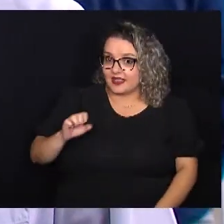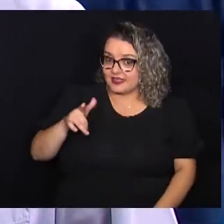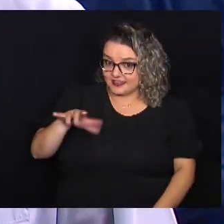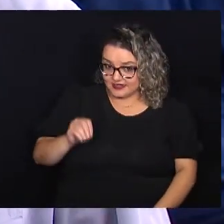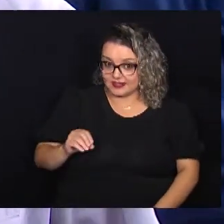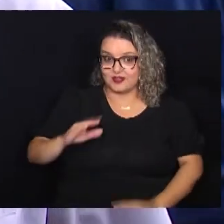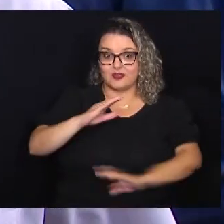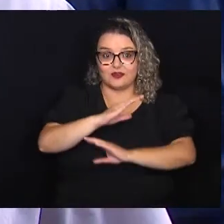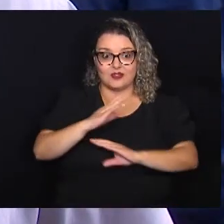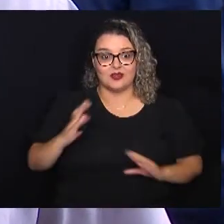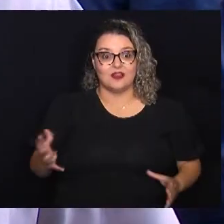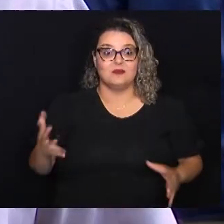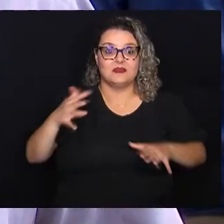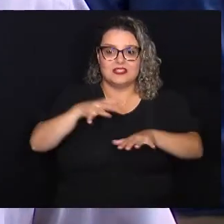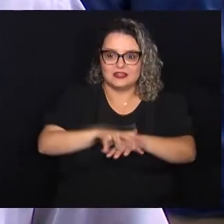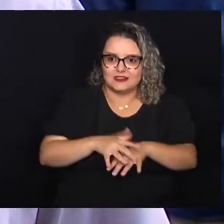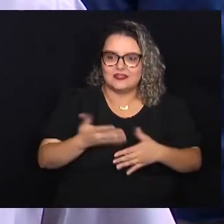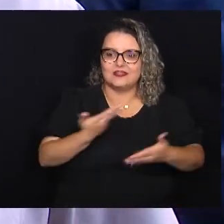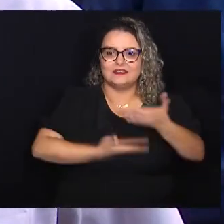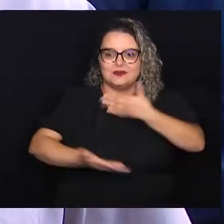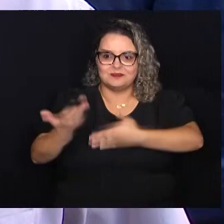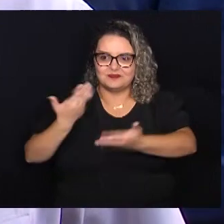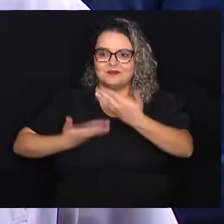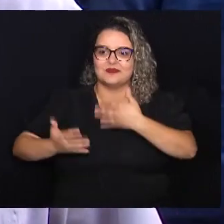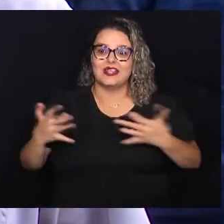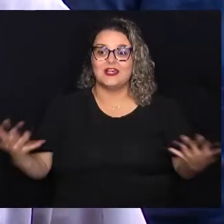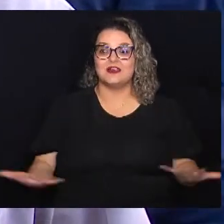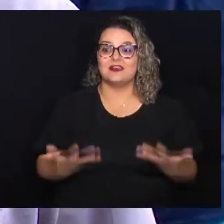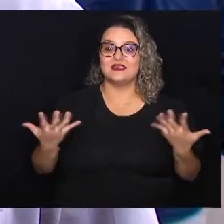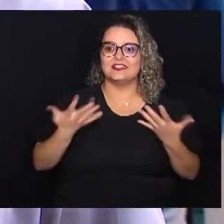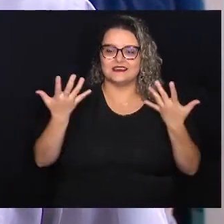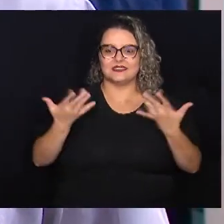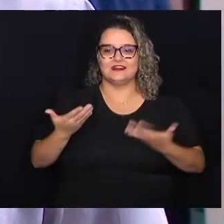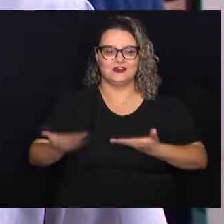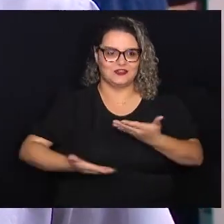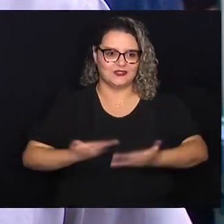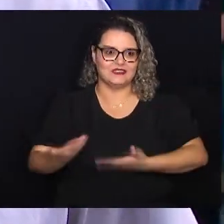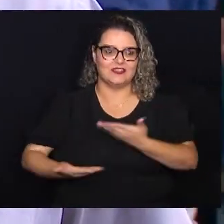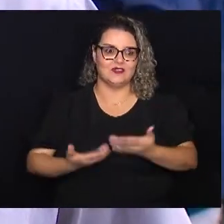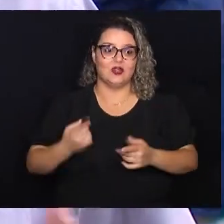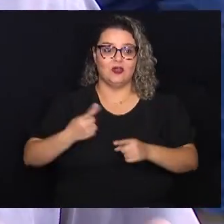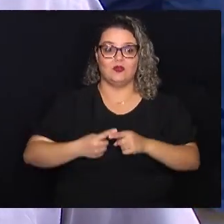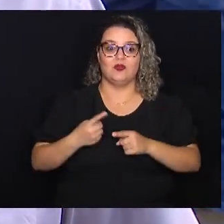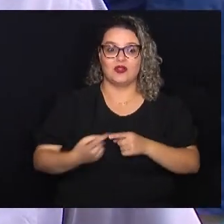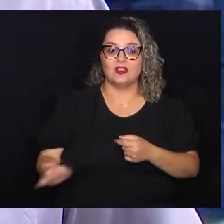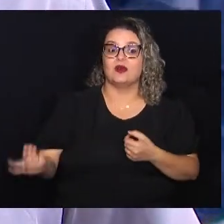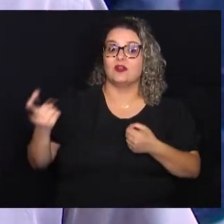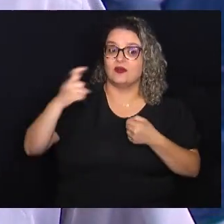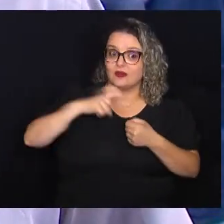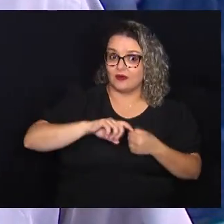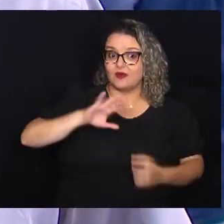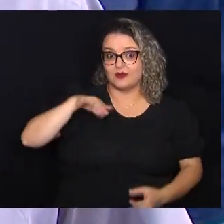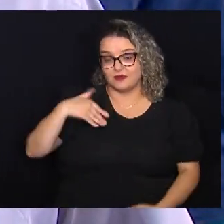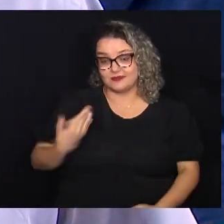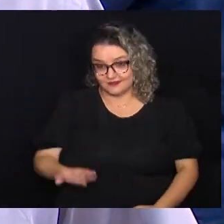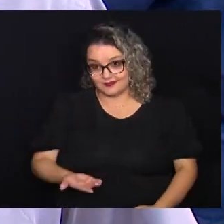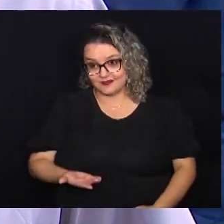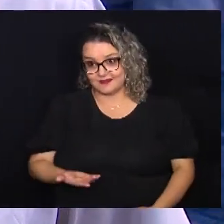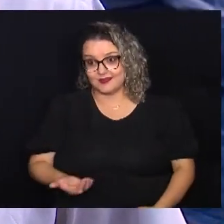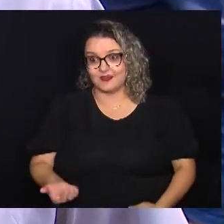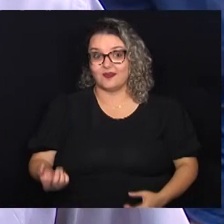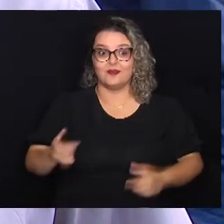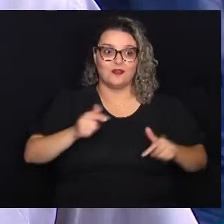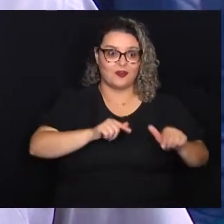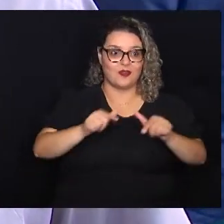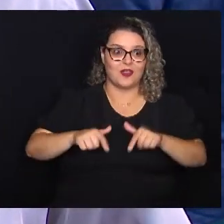Câmara Integrada, a gente percebe uma participação mais entusiasmada dos servidores, né? Porque quando eles voltam para os seus ambientes